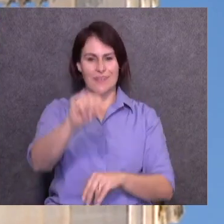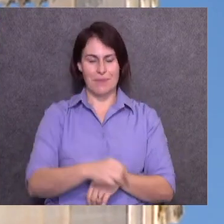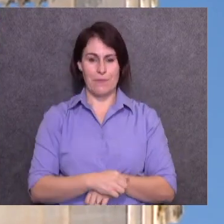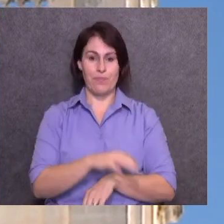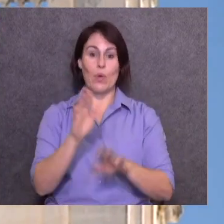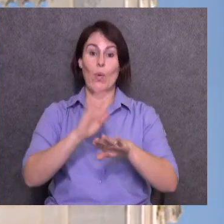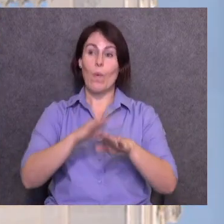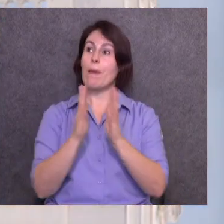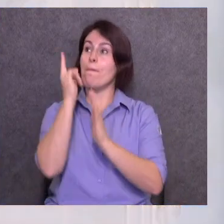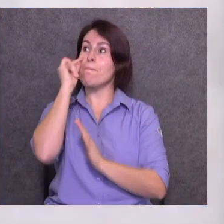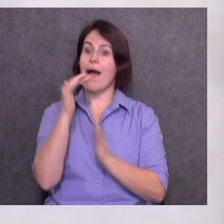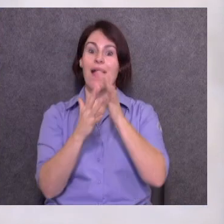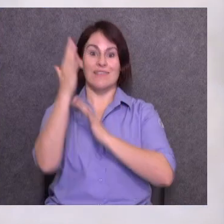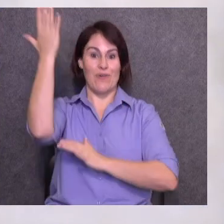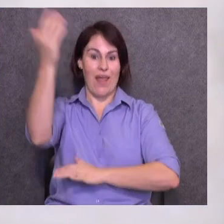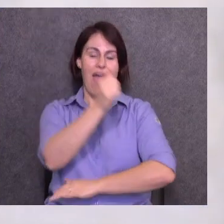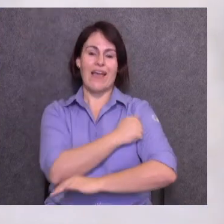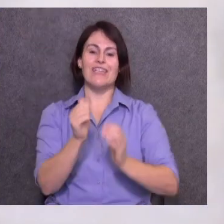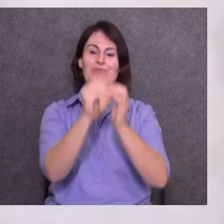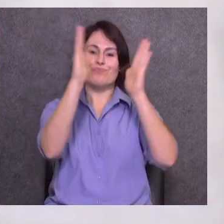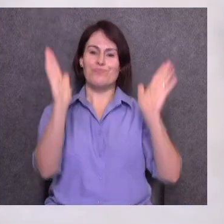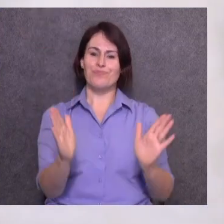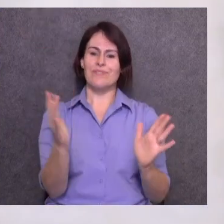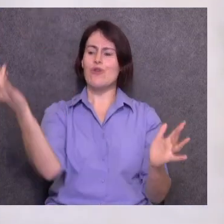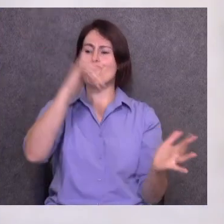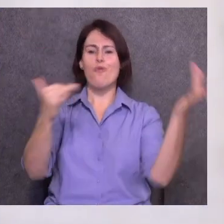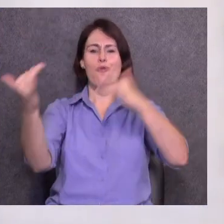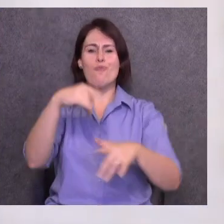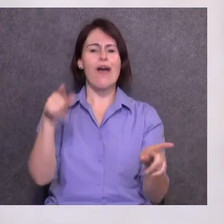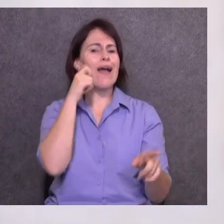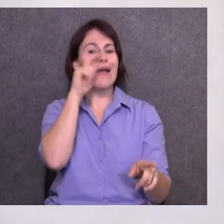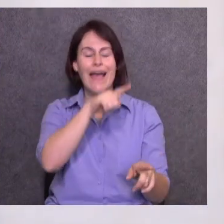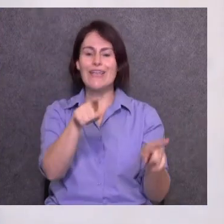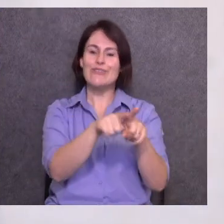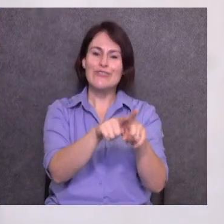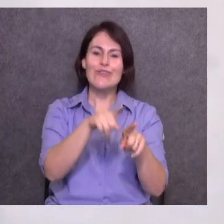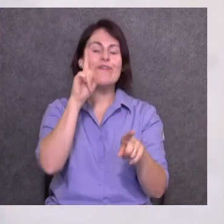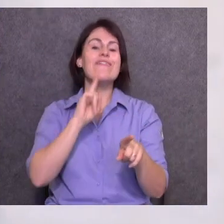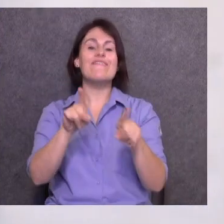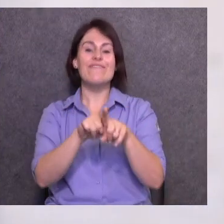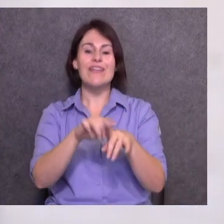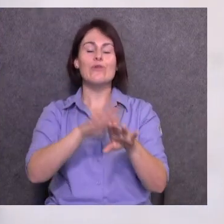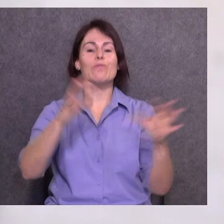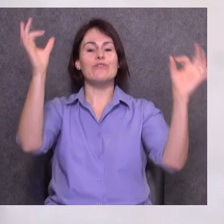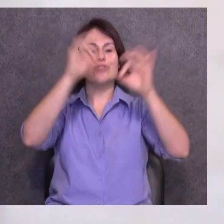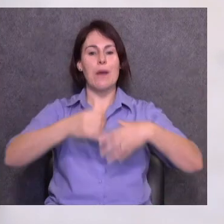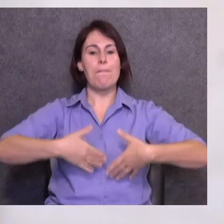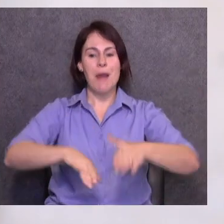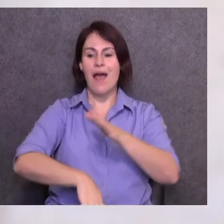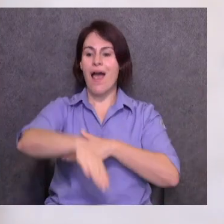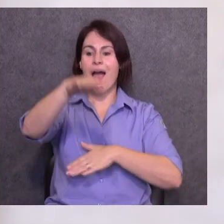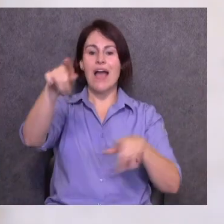do Céu, a Igreja enche-se de filhos e filhas gerados pelo seu Espírito, que se tornam